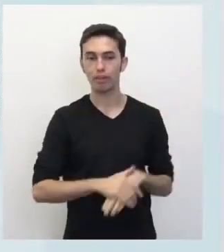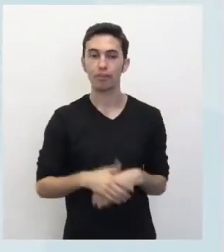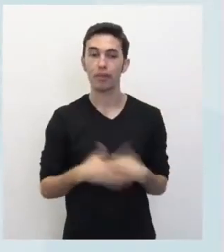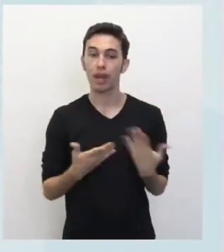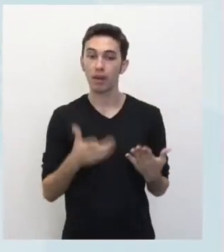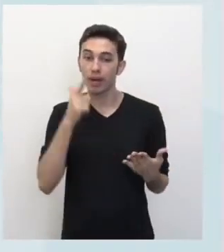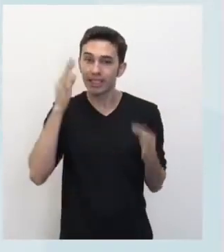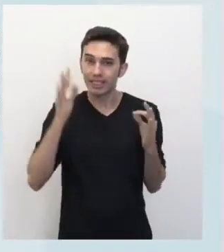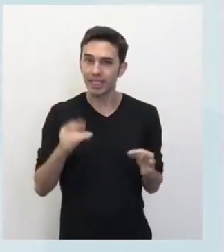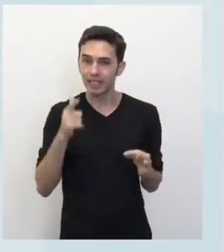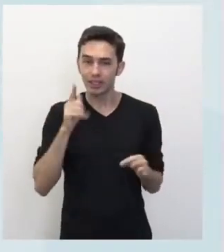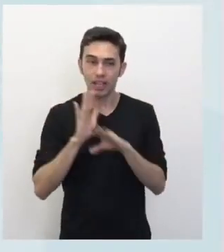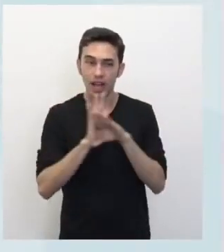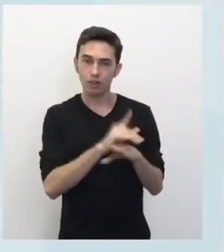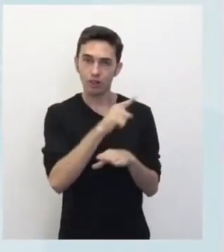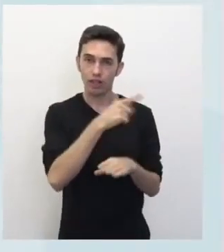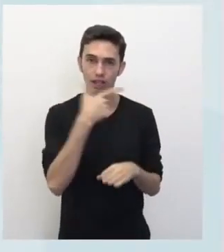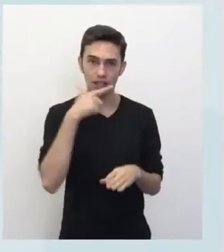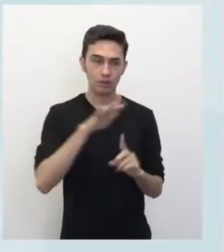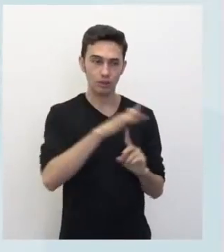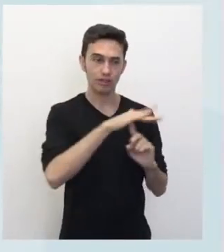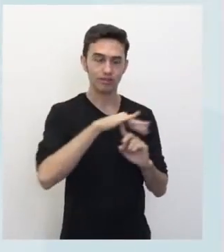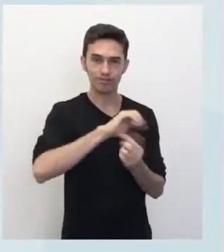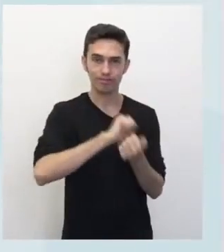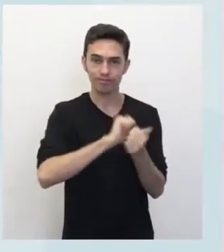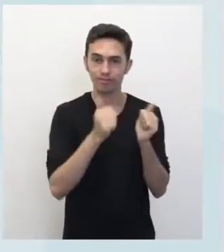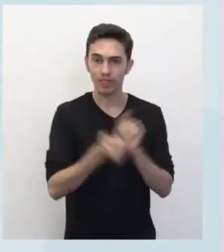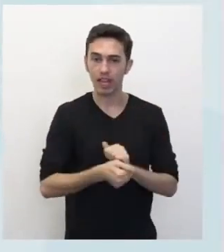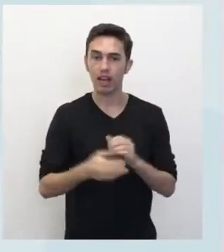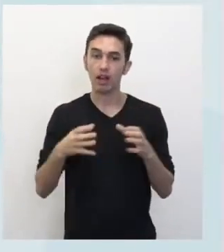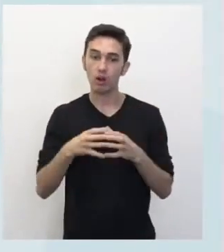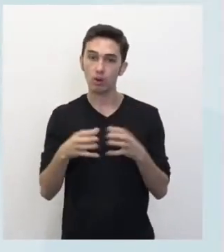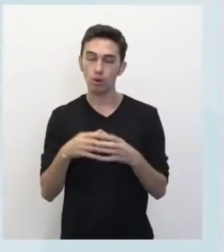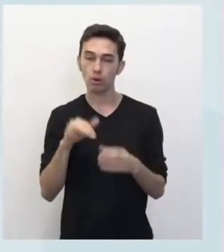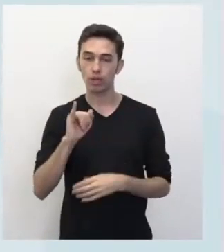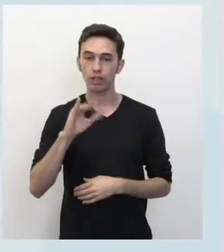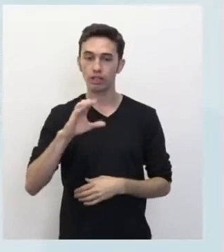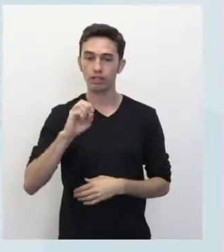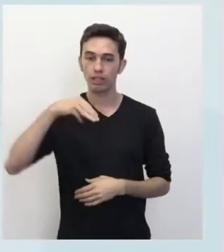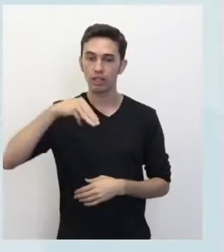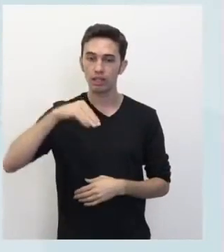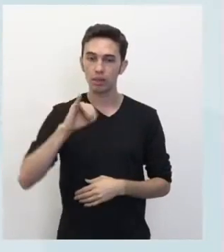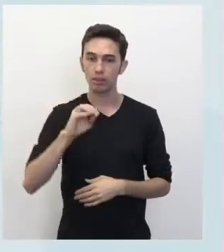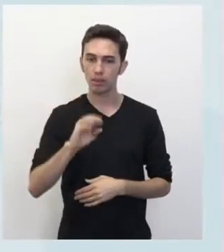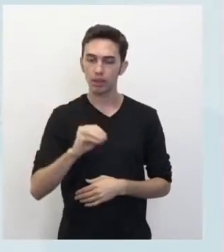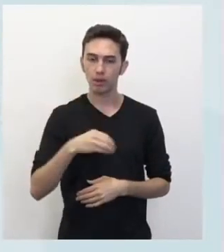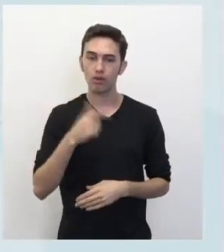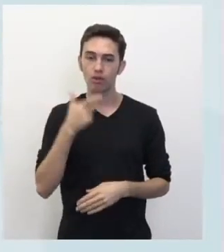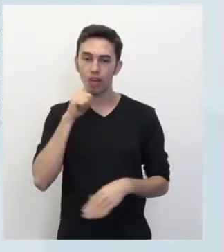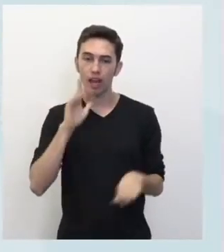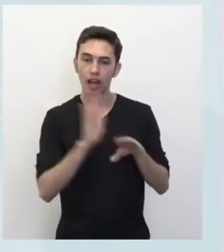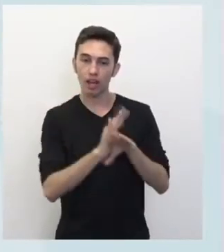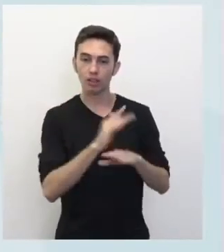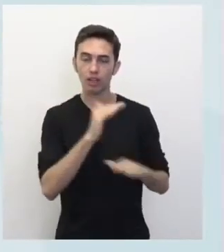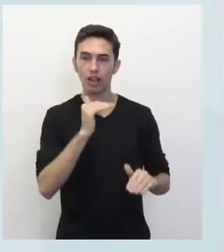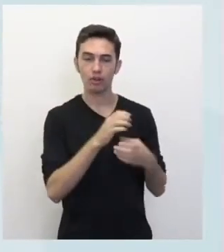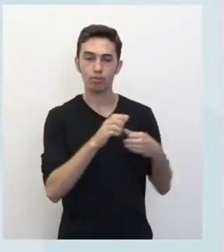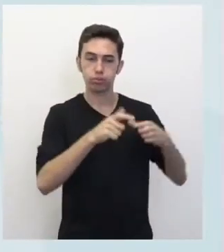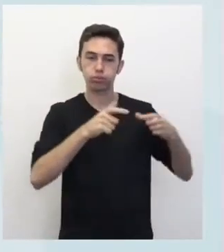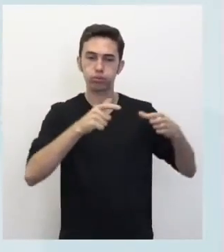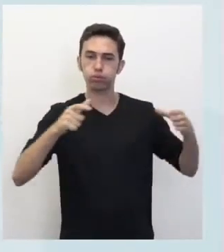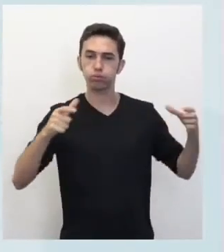natureza, a equipe de especialistas do ICMBio vai ajudar no crescimento populacional das aves por meio